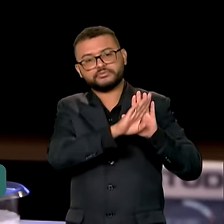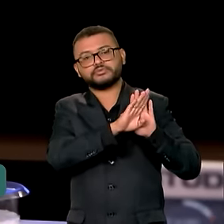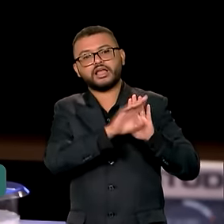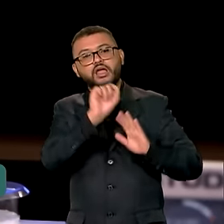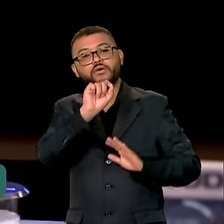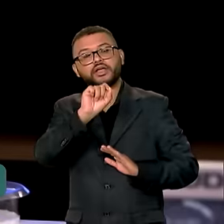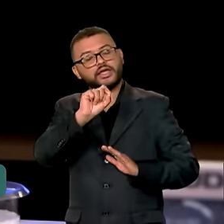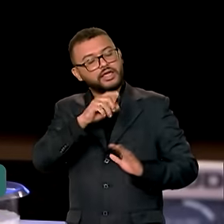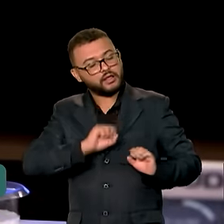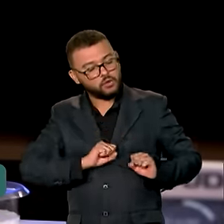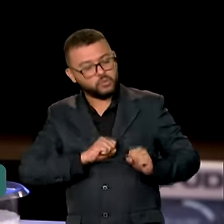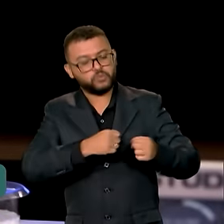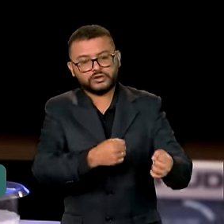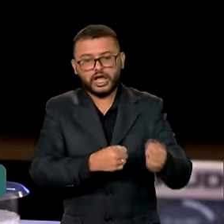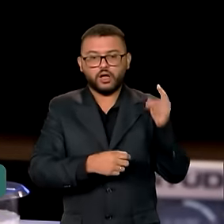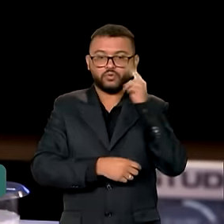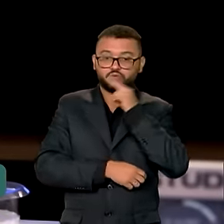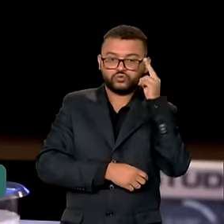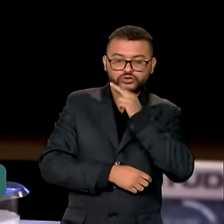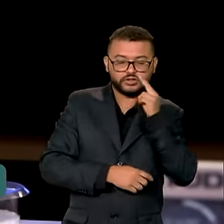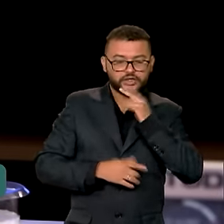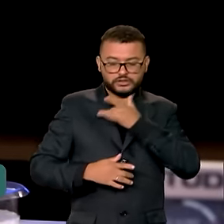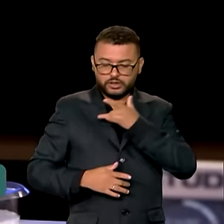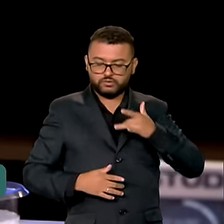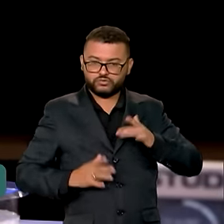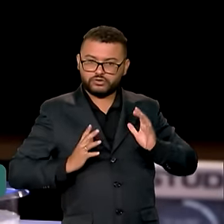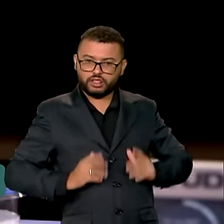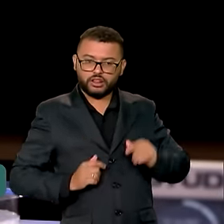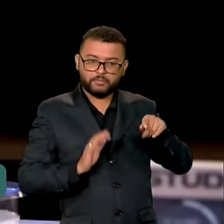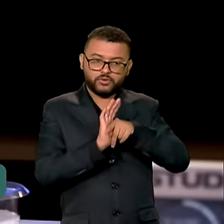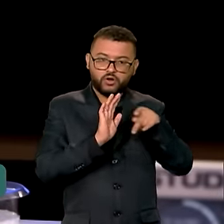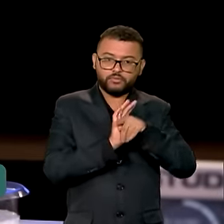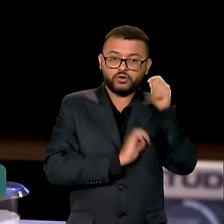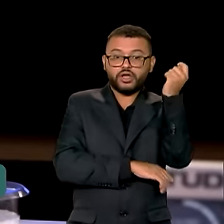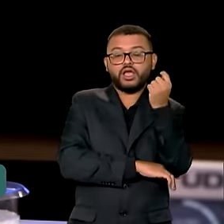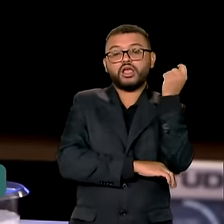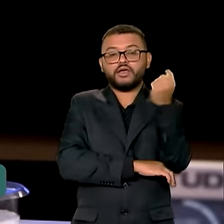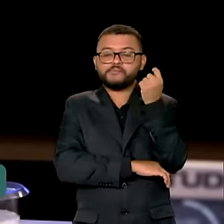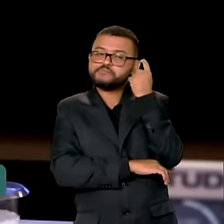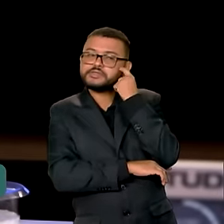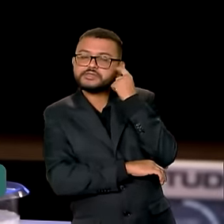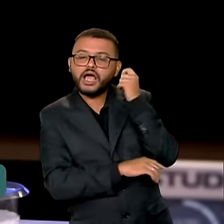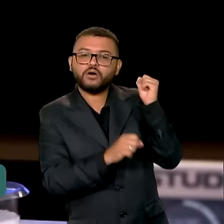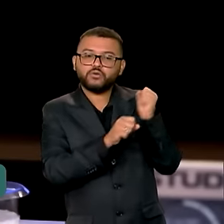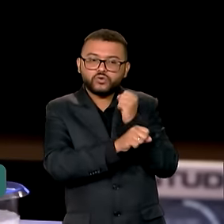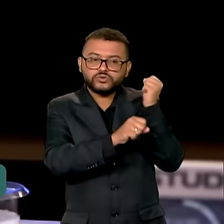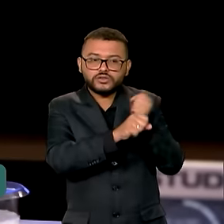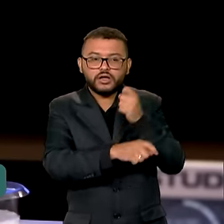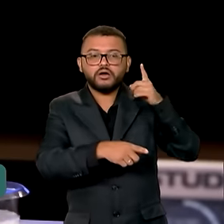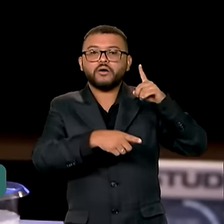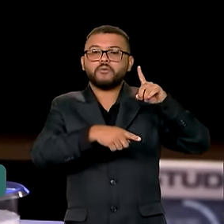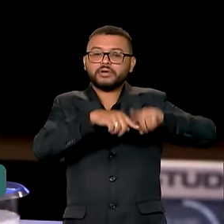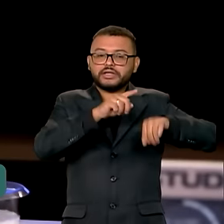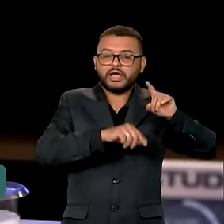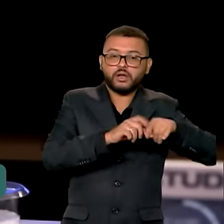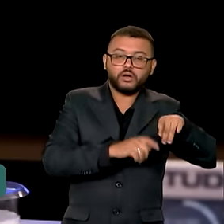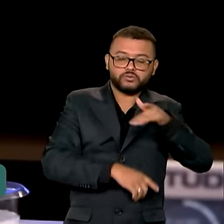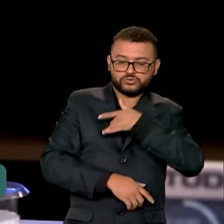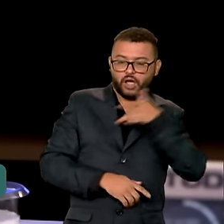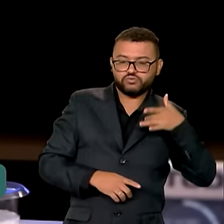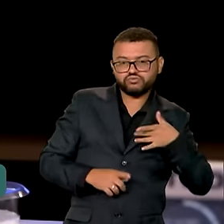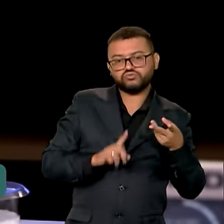no enfrentamento da emergência sanitária do Rio Grande do Sul, que é estar reconstruindo os equipamentos de saúde,